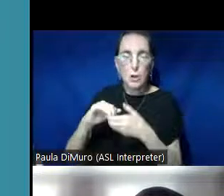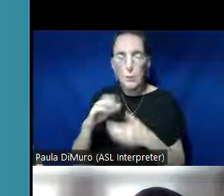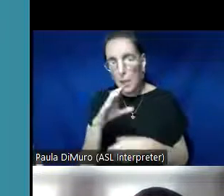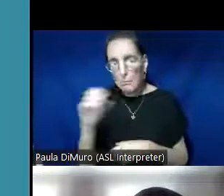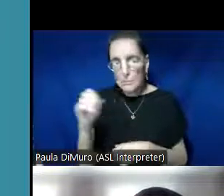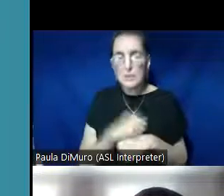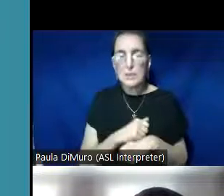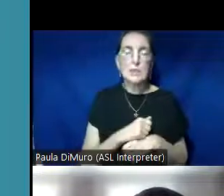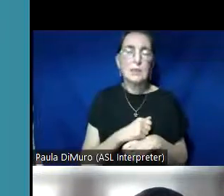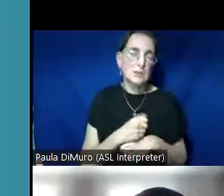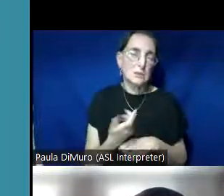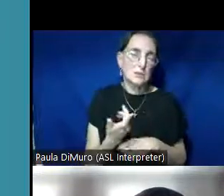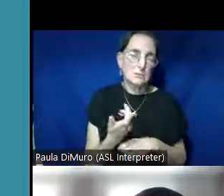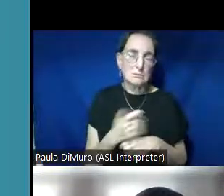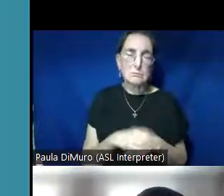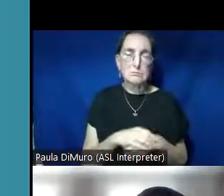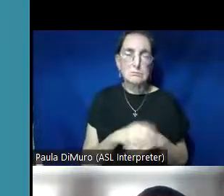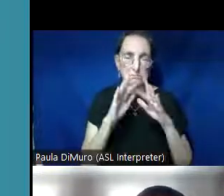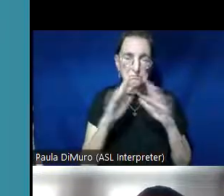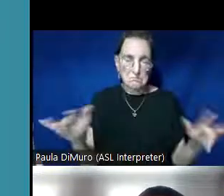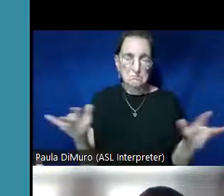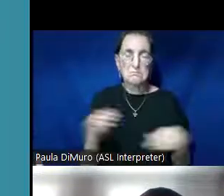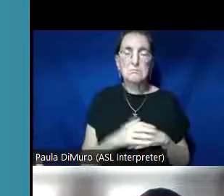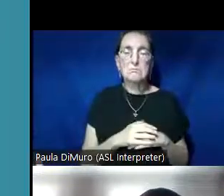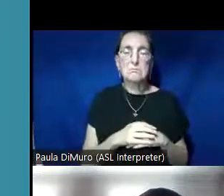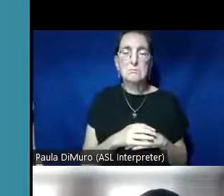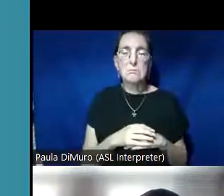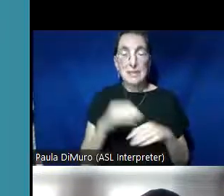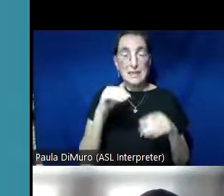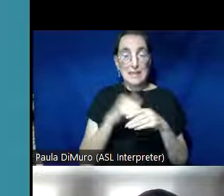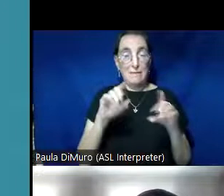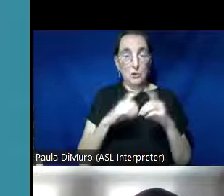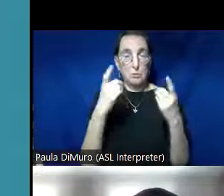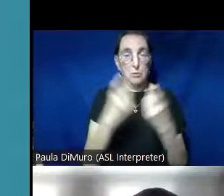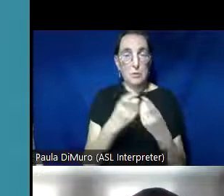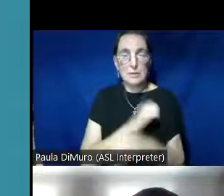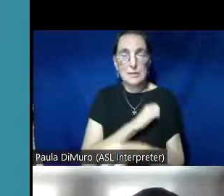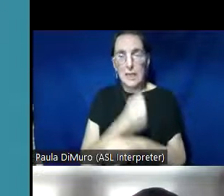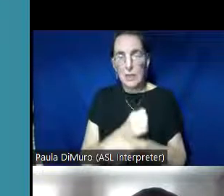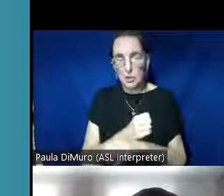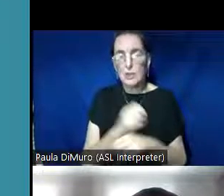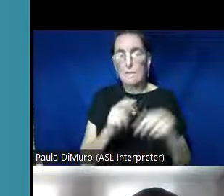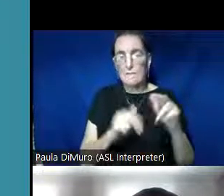empresas de mudança de reboque, transporte,